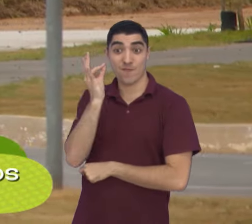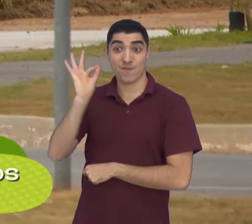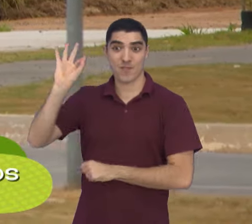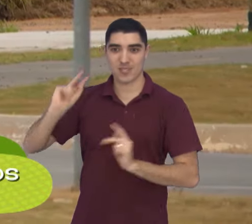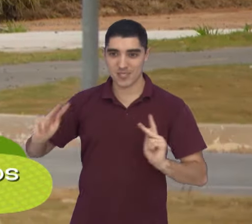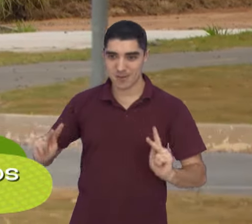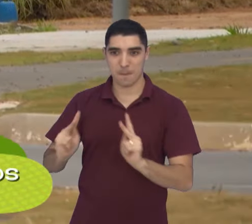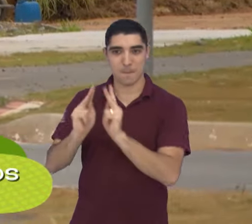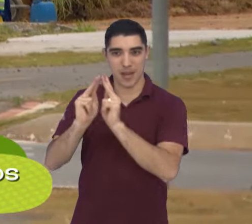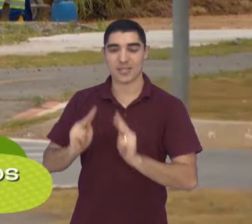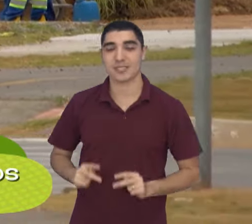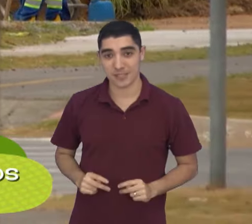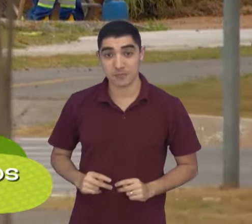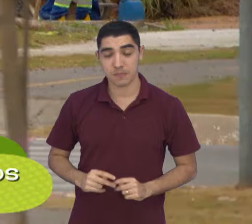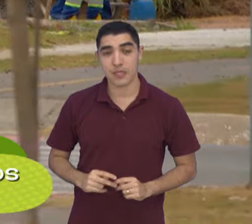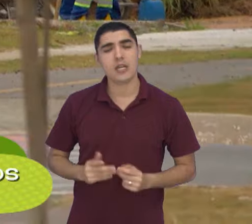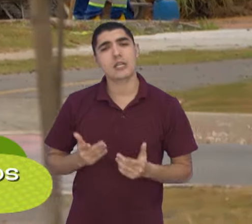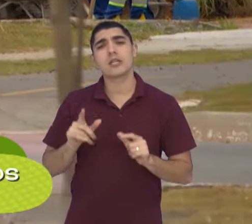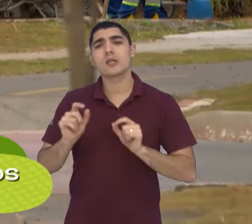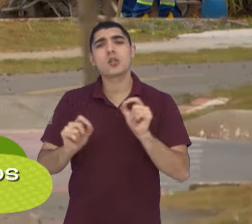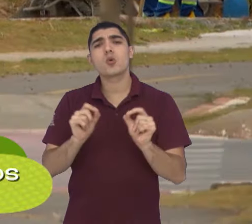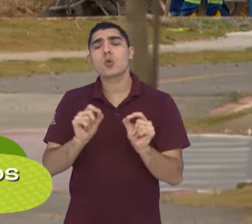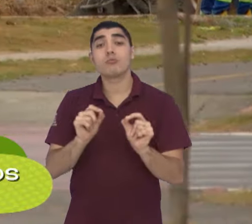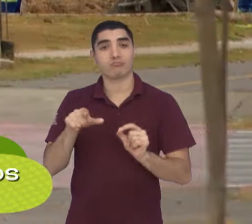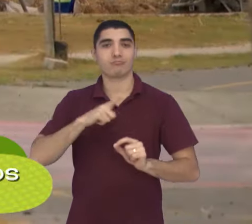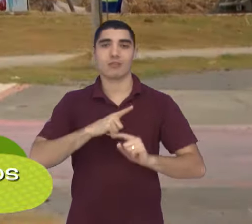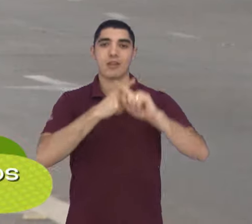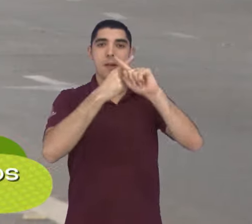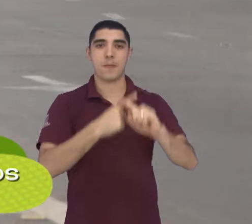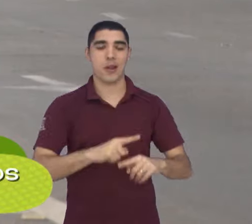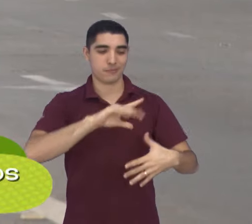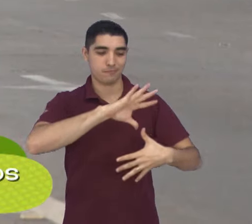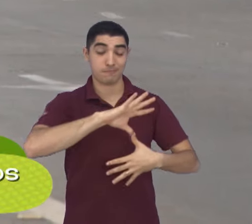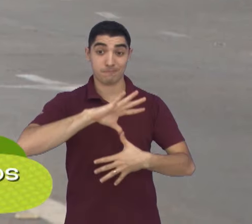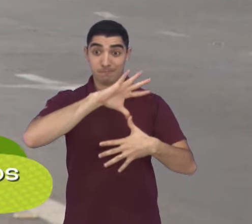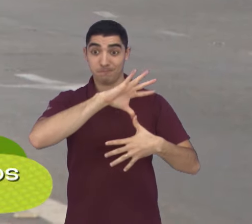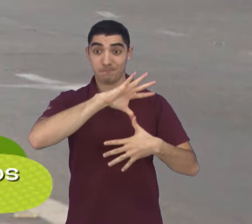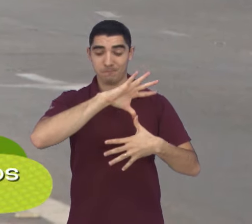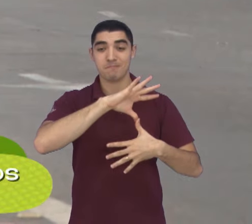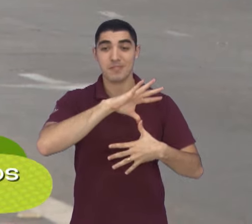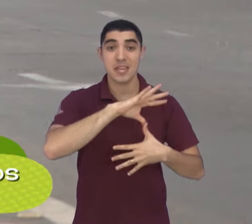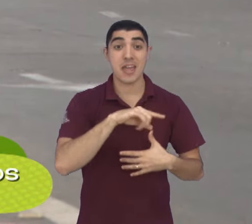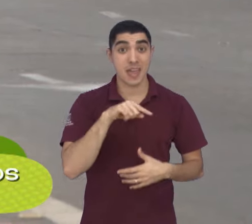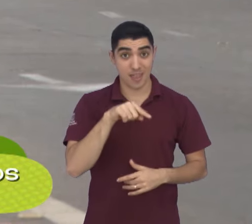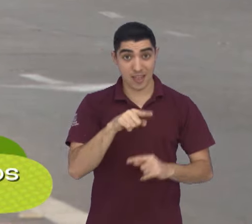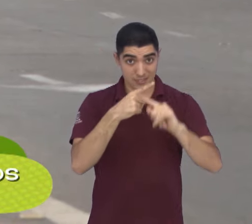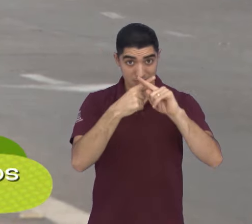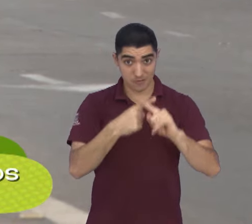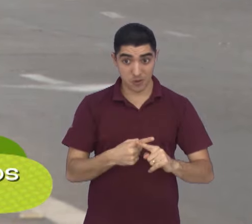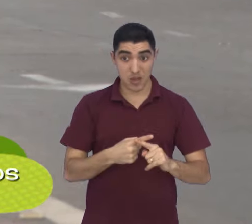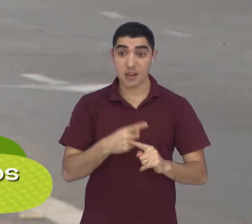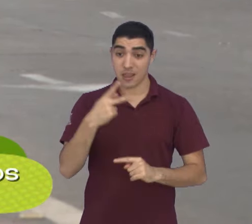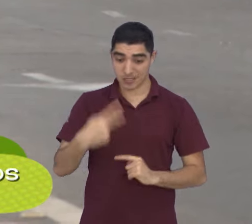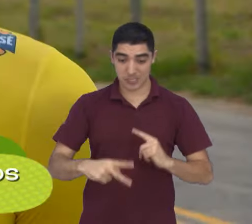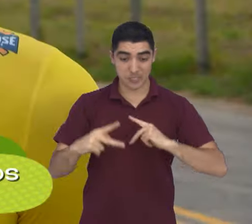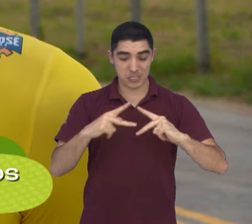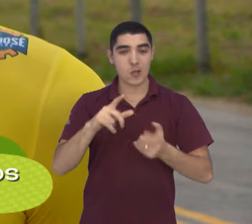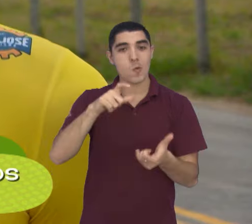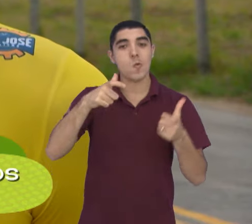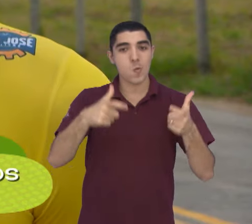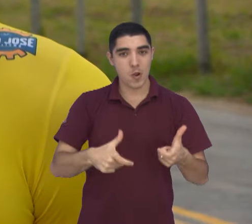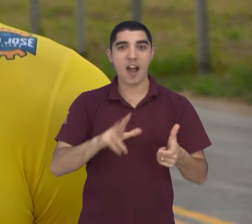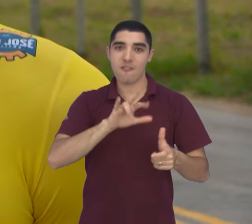a oportunidade será através da disputa do Pan-Americano, competição que terá São José dos Campos como sede.